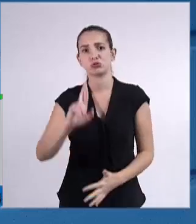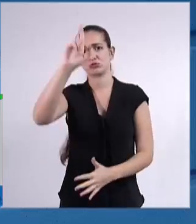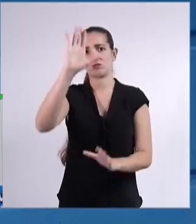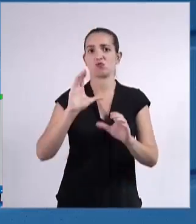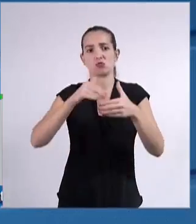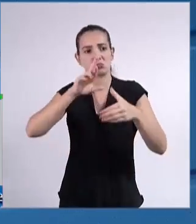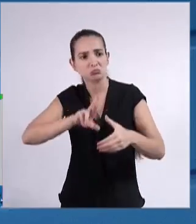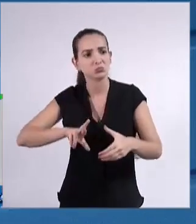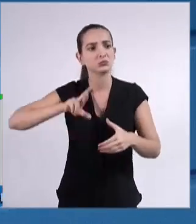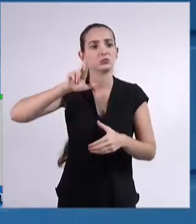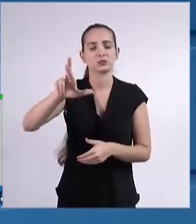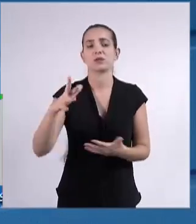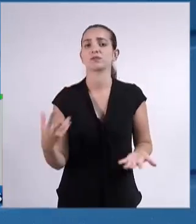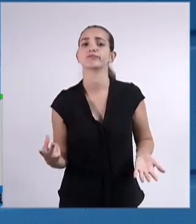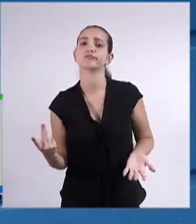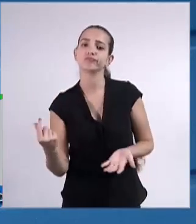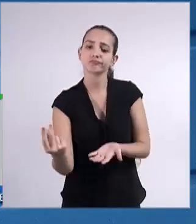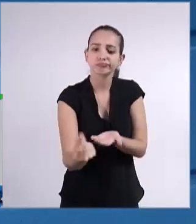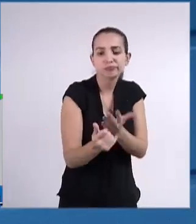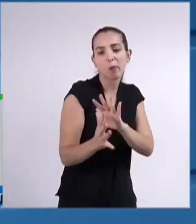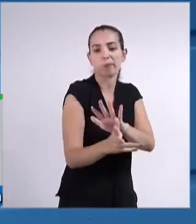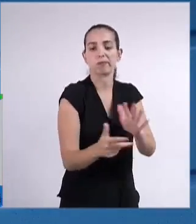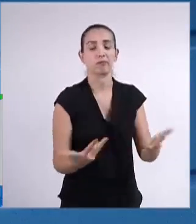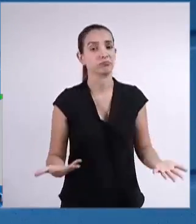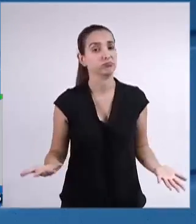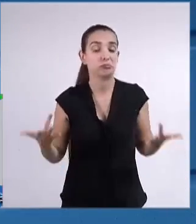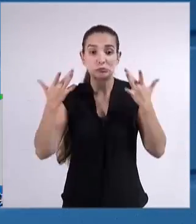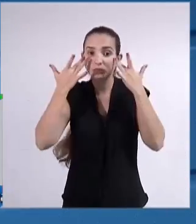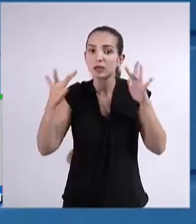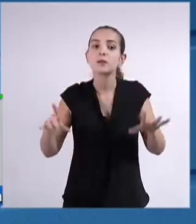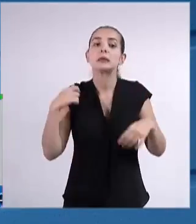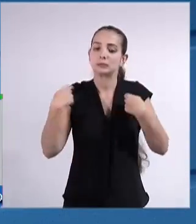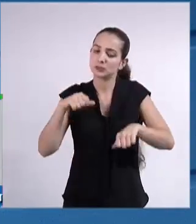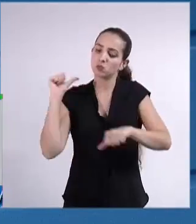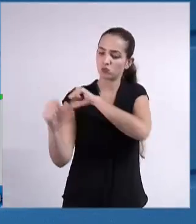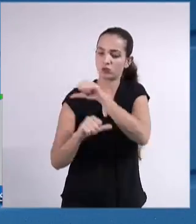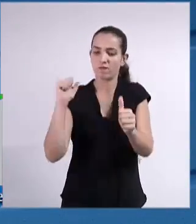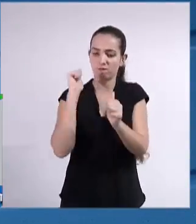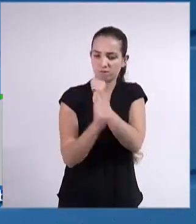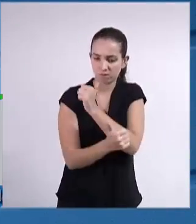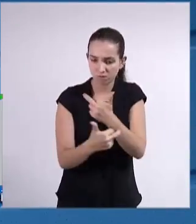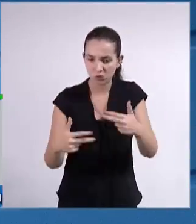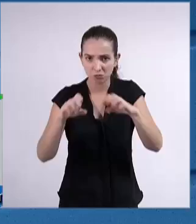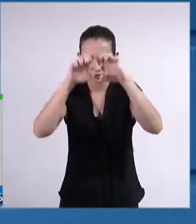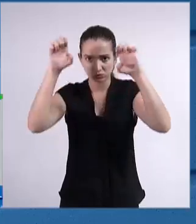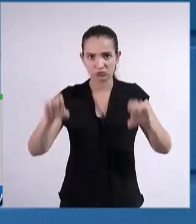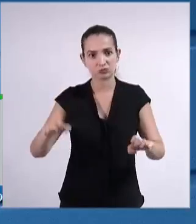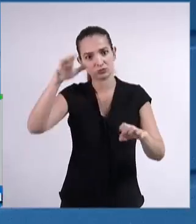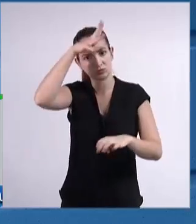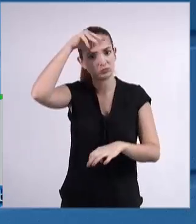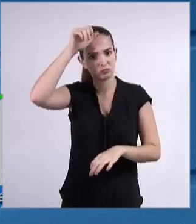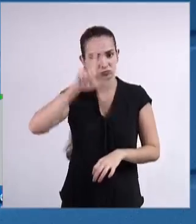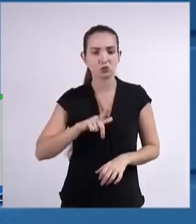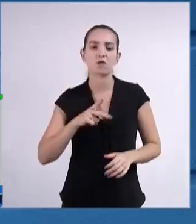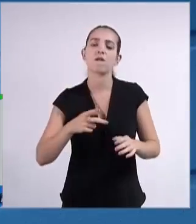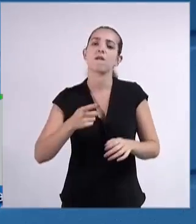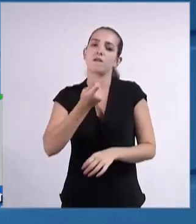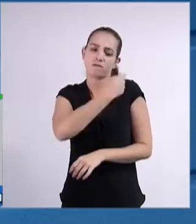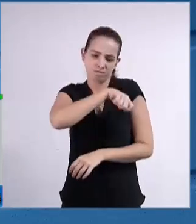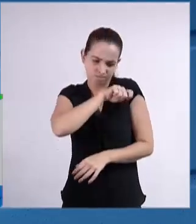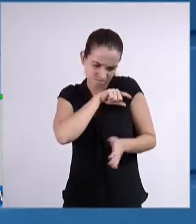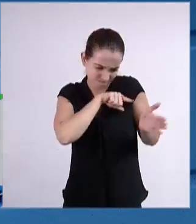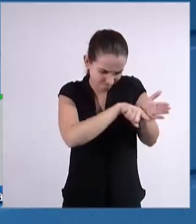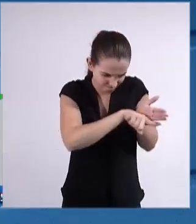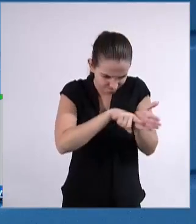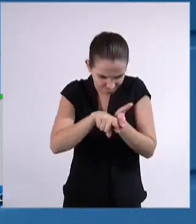Infelizmente, ou o futebol sul-mato-grossense passa por uma reforma, por uma transformação, por investimentos